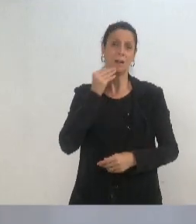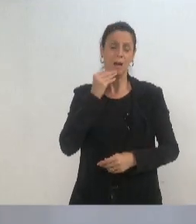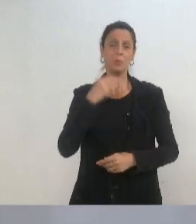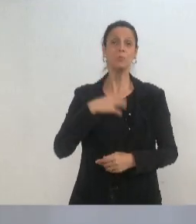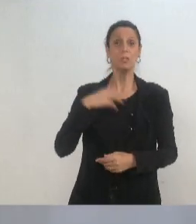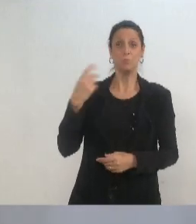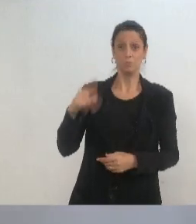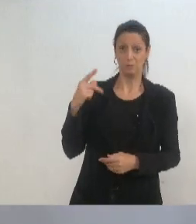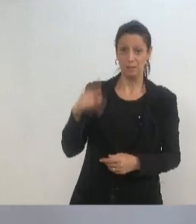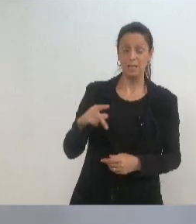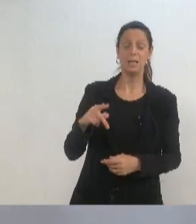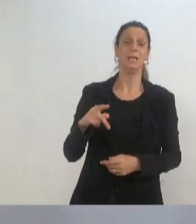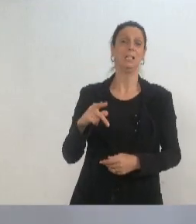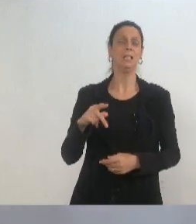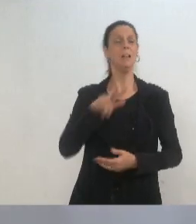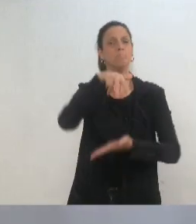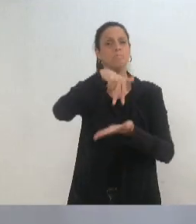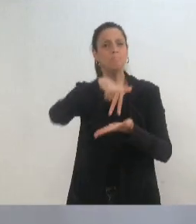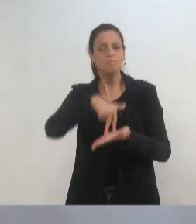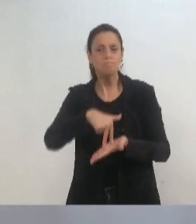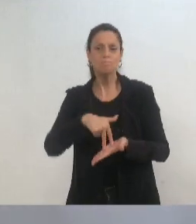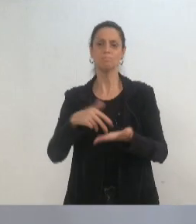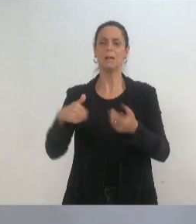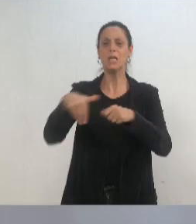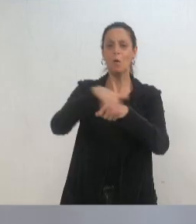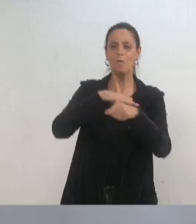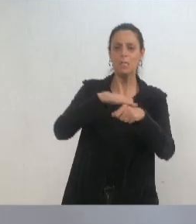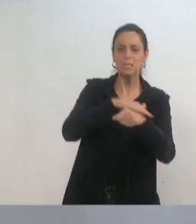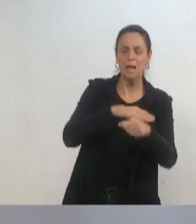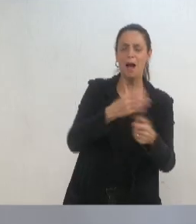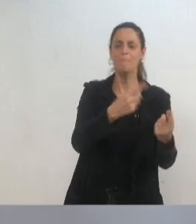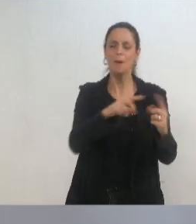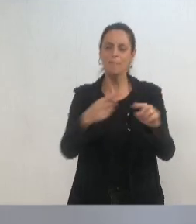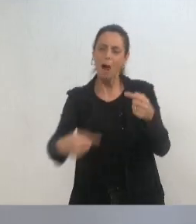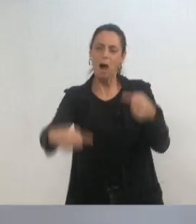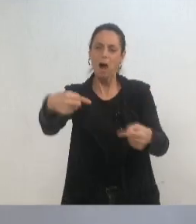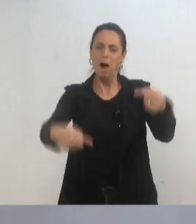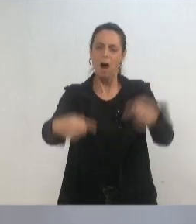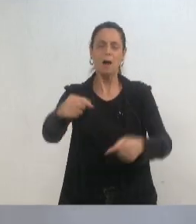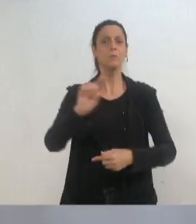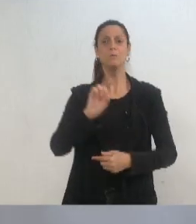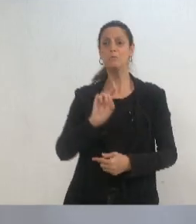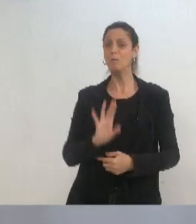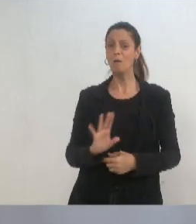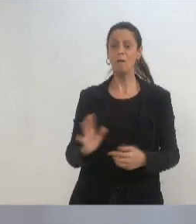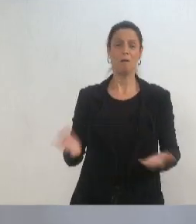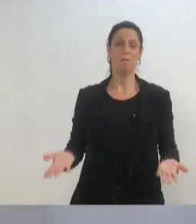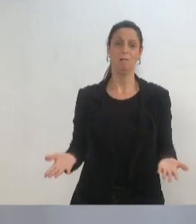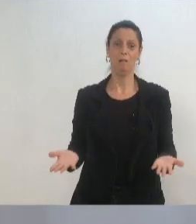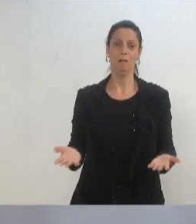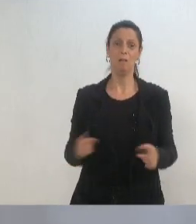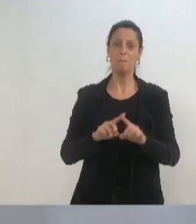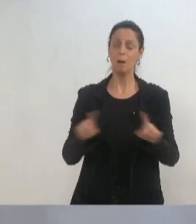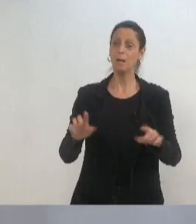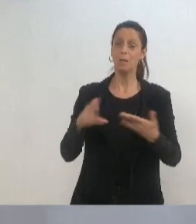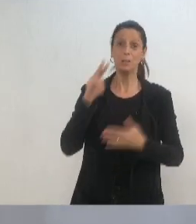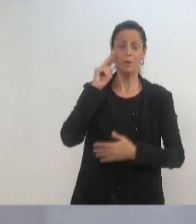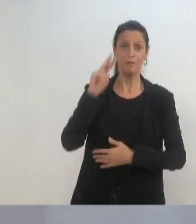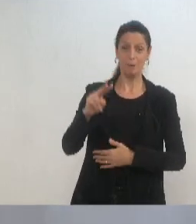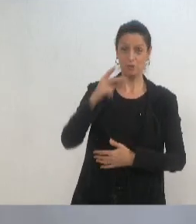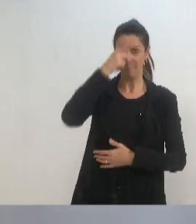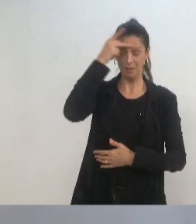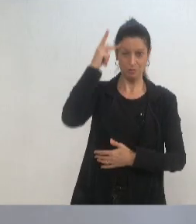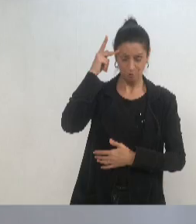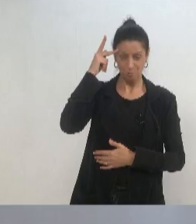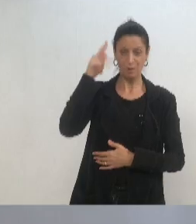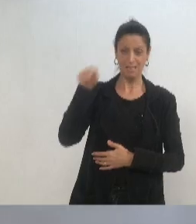os seus temas, mas ele fazia boas provocações. E cada vez que eu vejo a cena dele sendo alvejado, me causa calafrios,